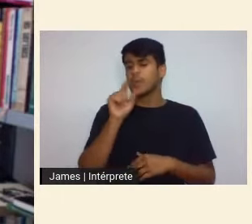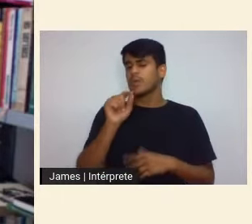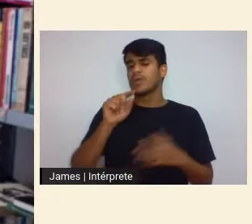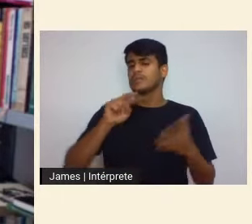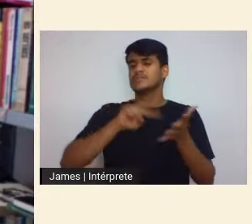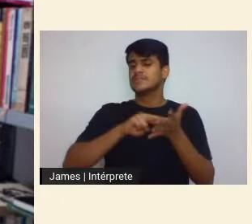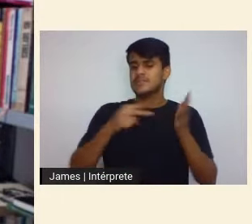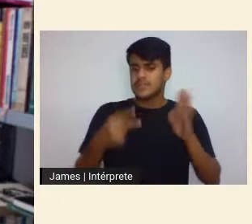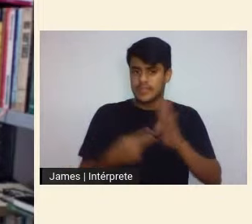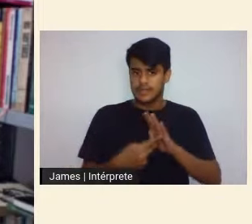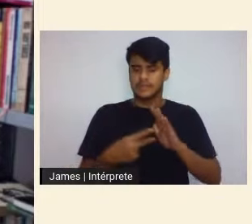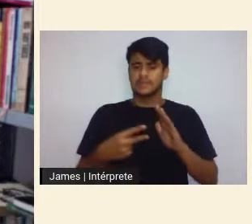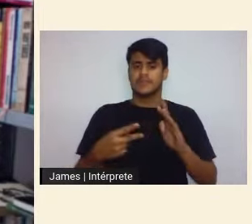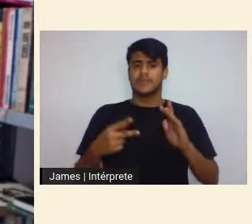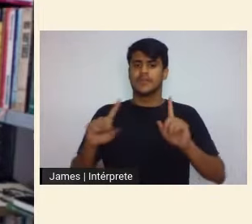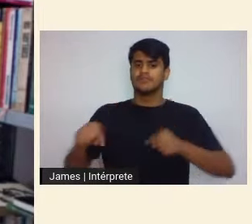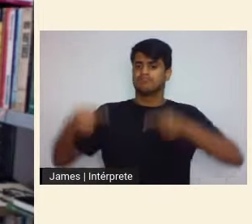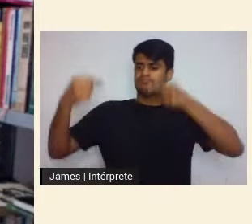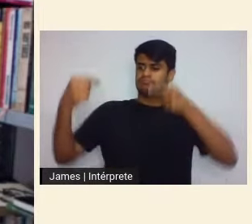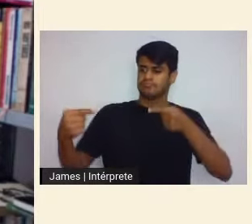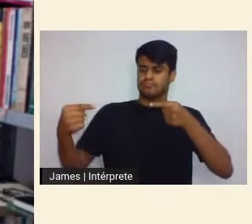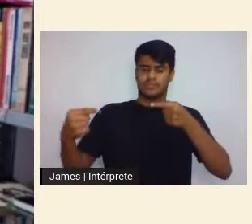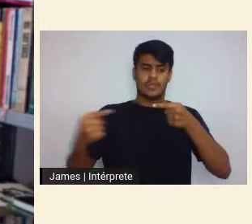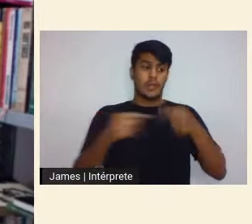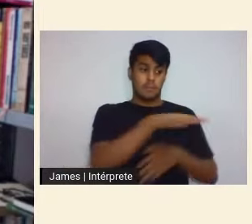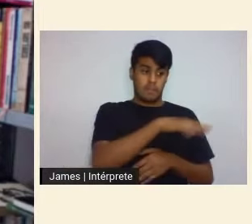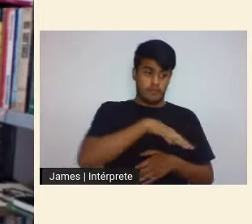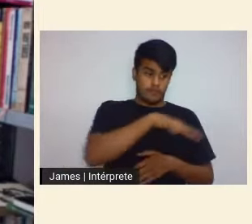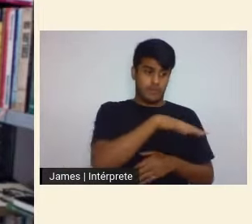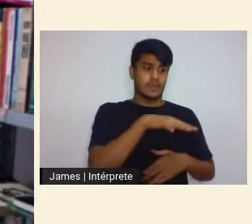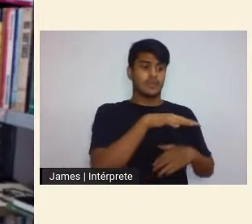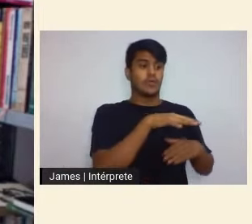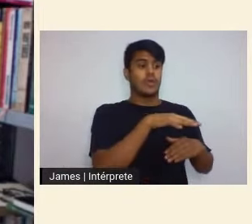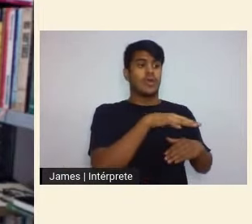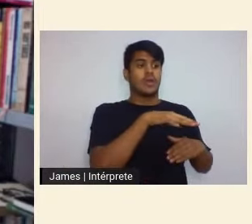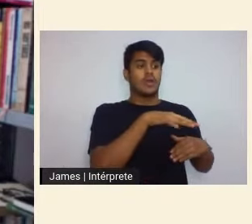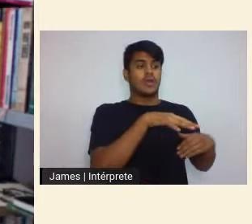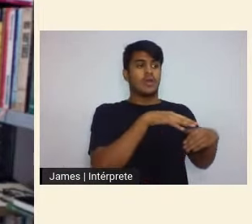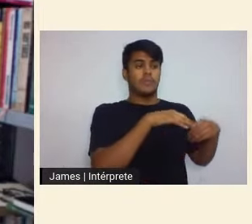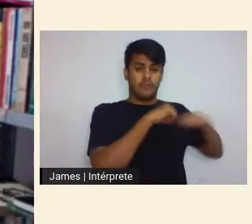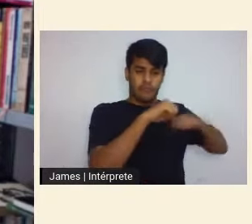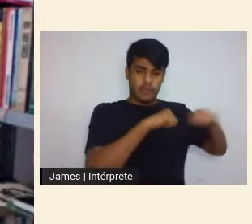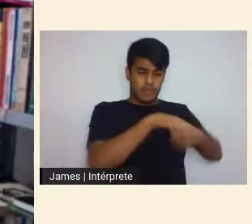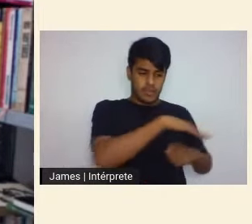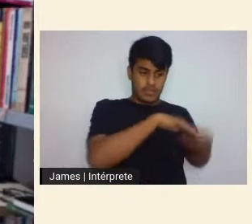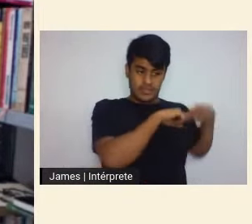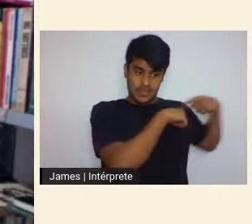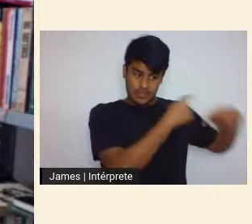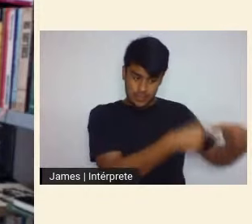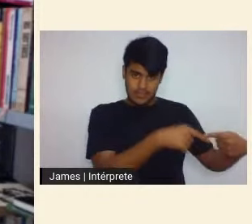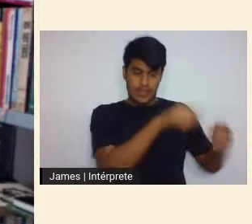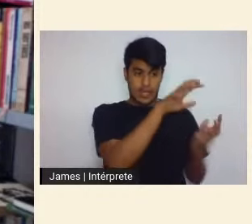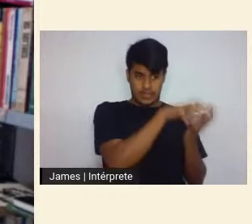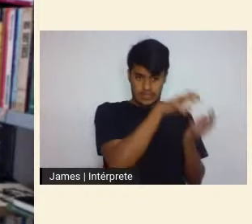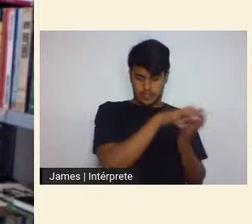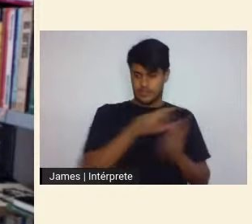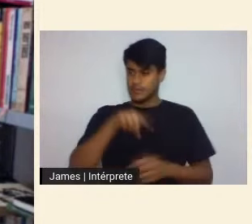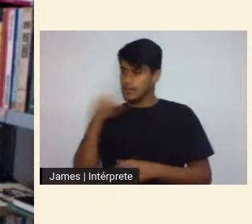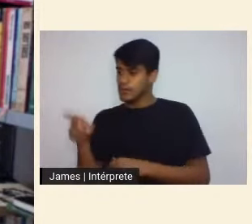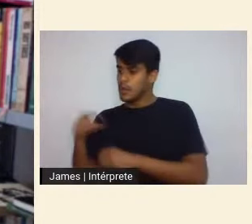o embate movimento regionalista e tradicionalista do Recife e modernismo paulista?